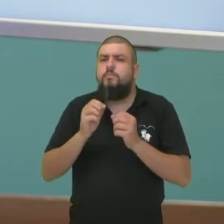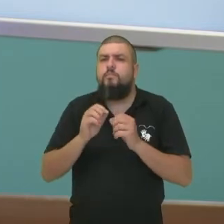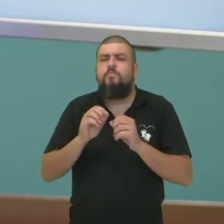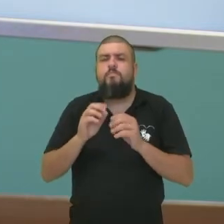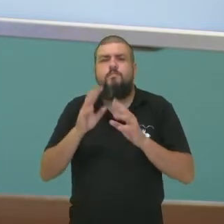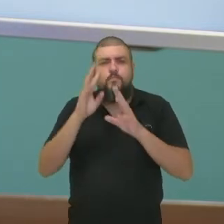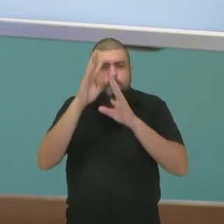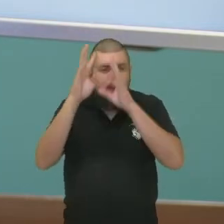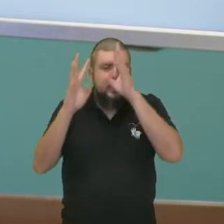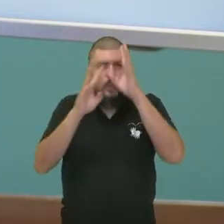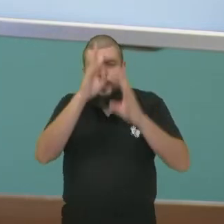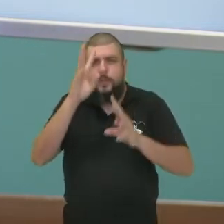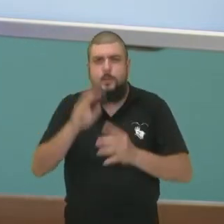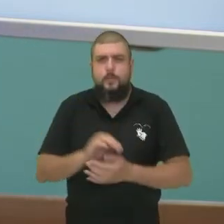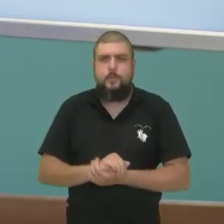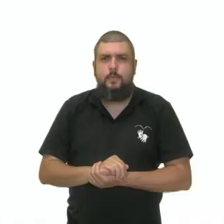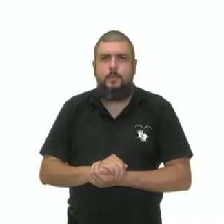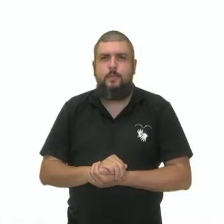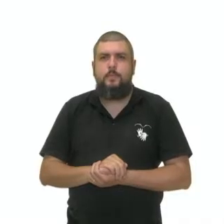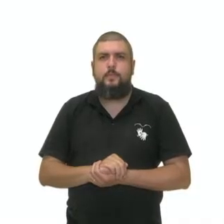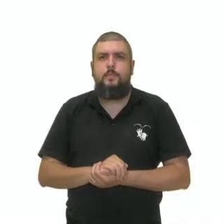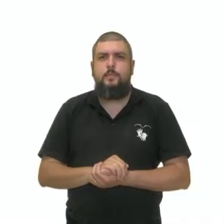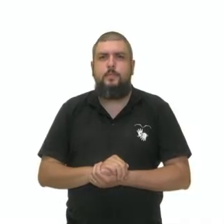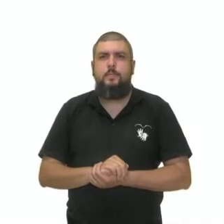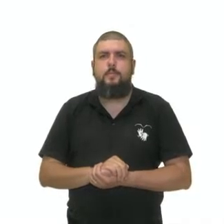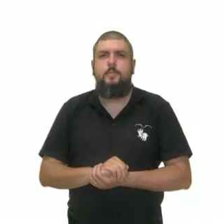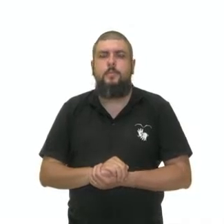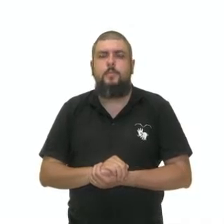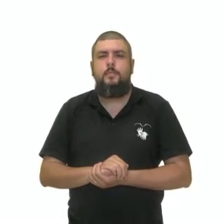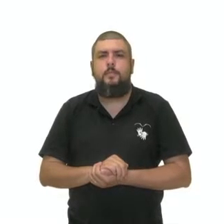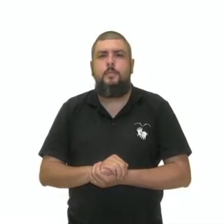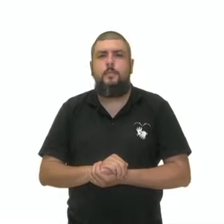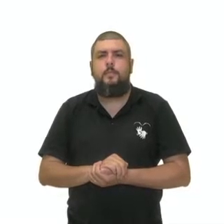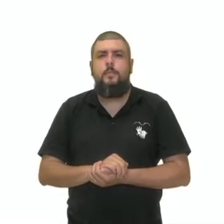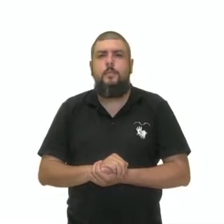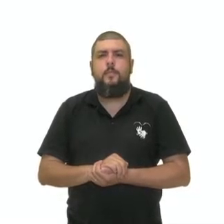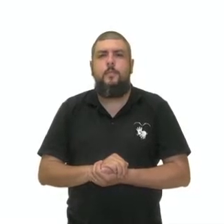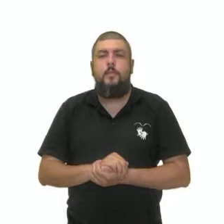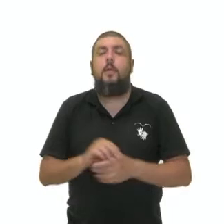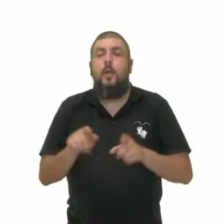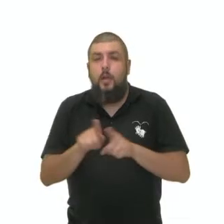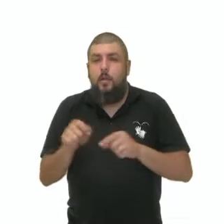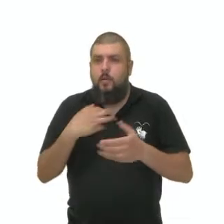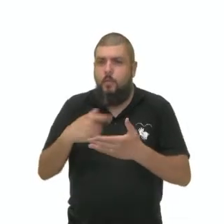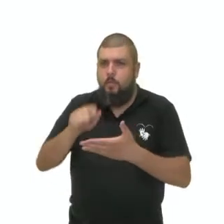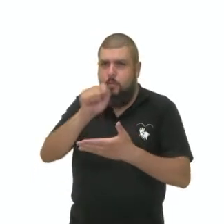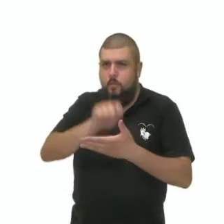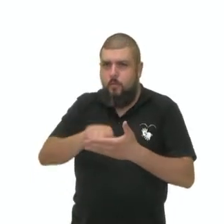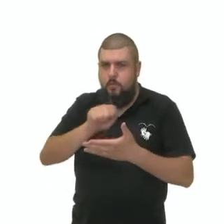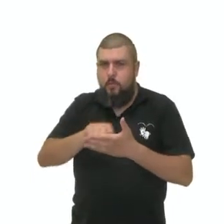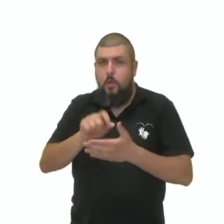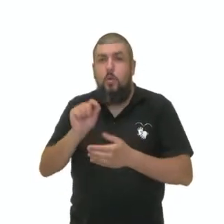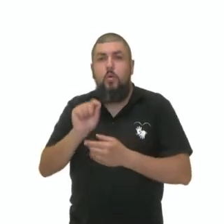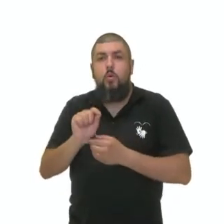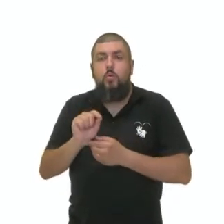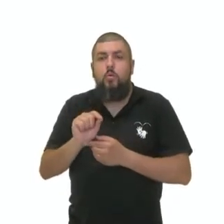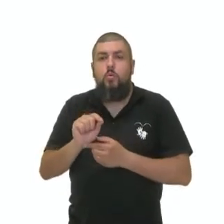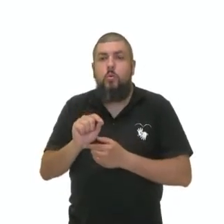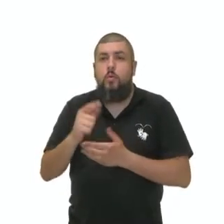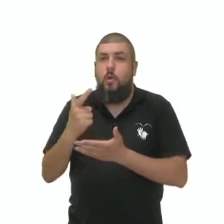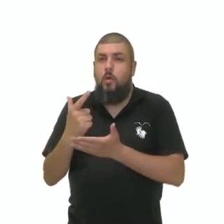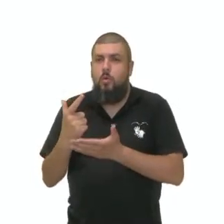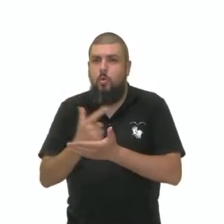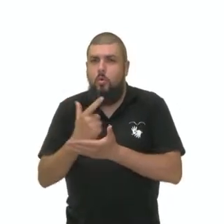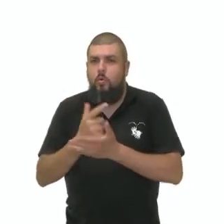continuar lendo? Bora lá então! Uma dessas exceções é o Pequeno Príncipe Preto,